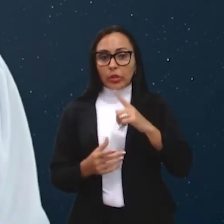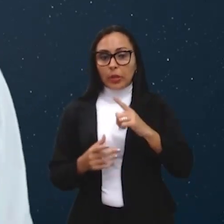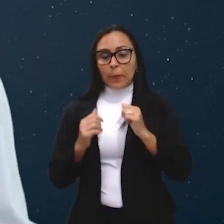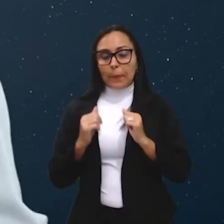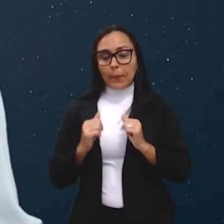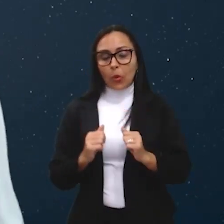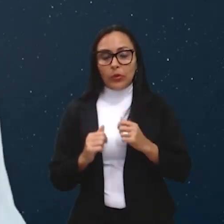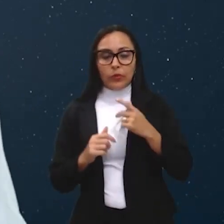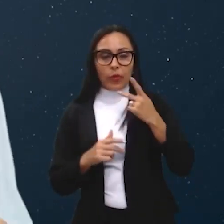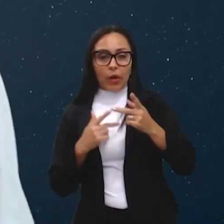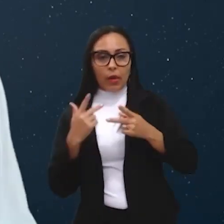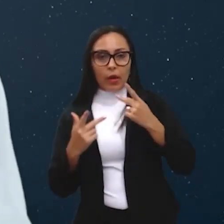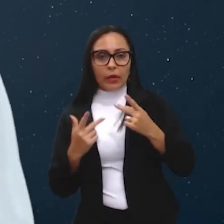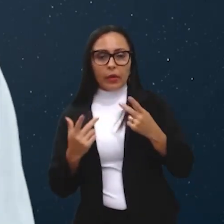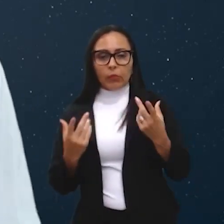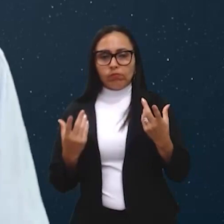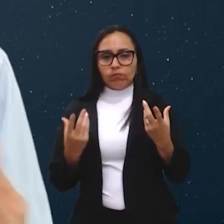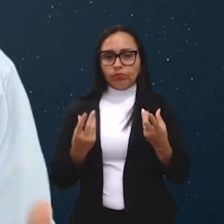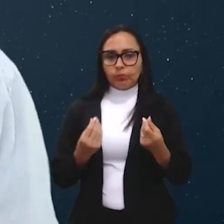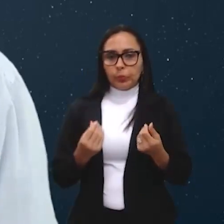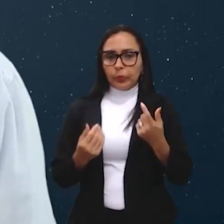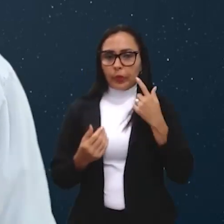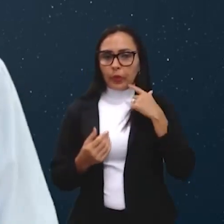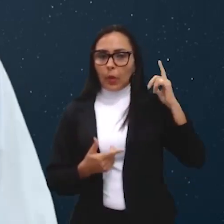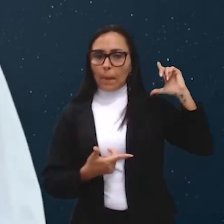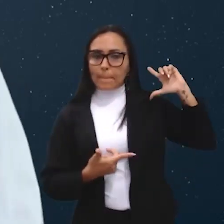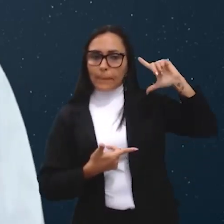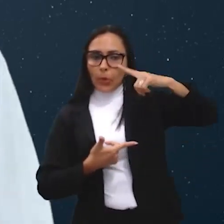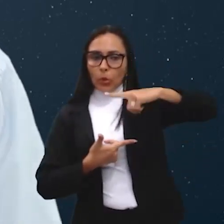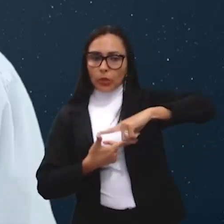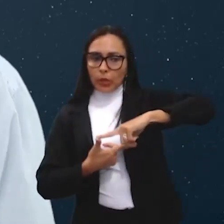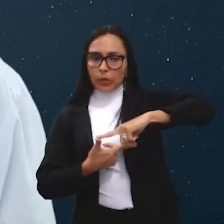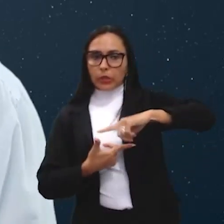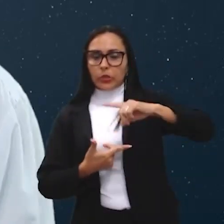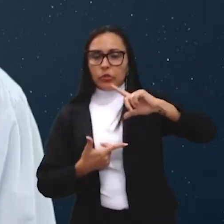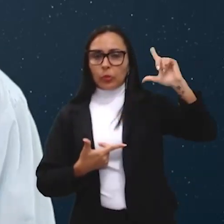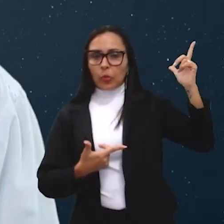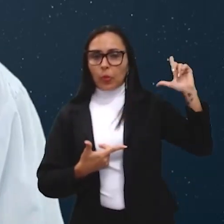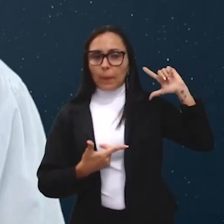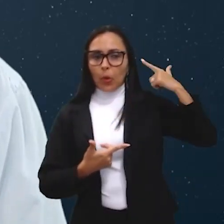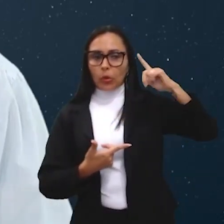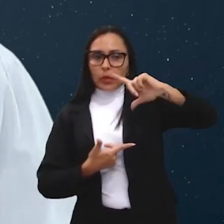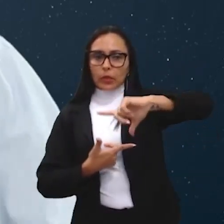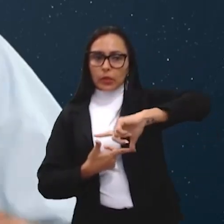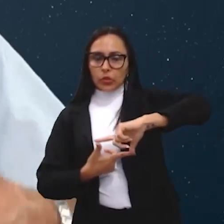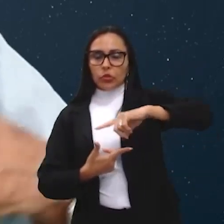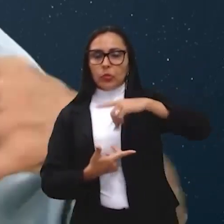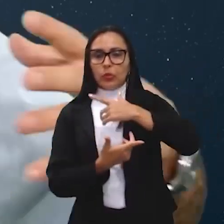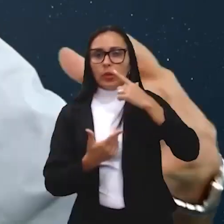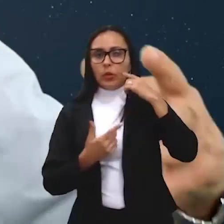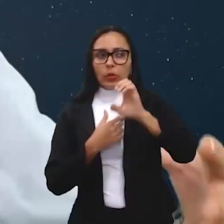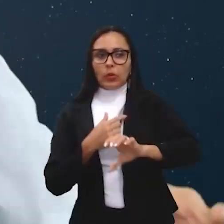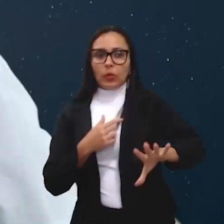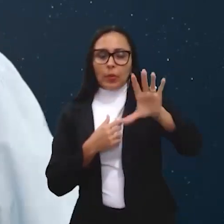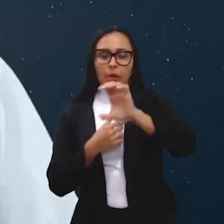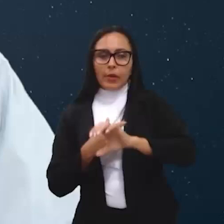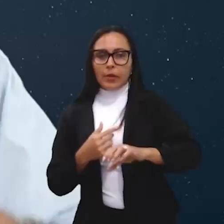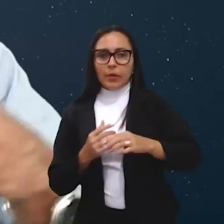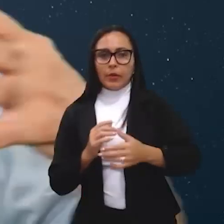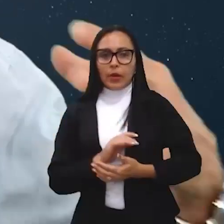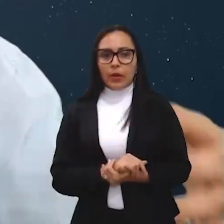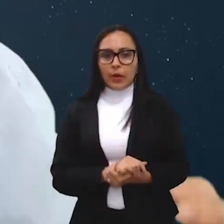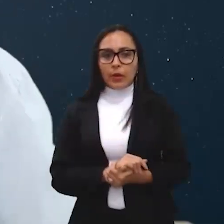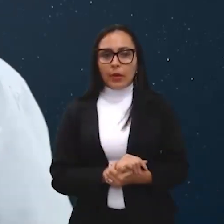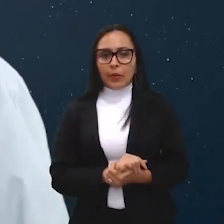chamar de modernismo europeu, modernidade europeia, né? Porque teve uma grandeza,